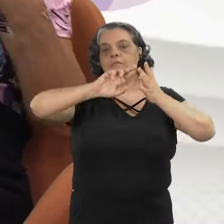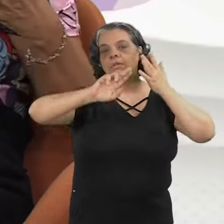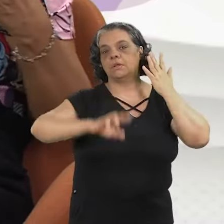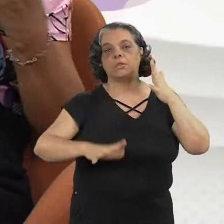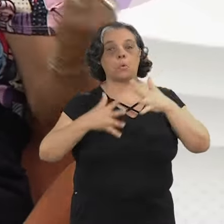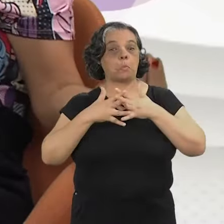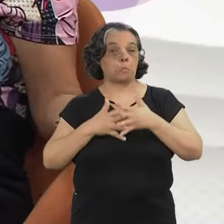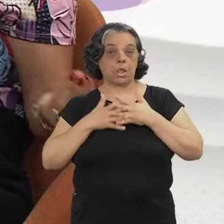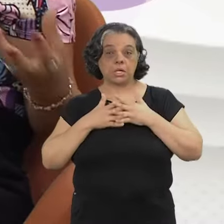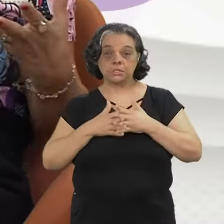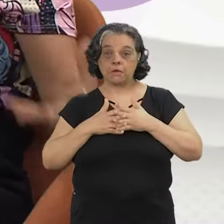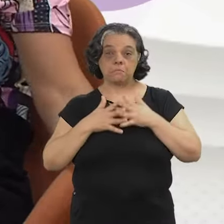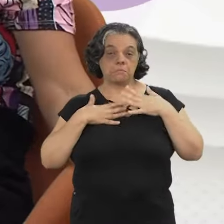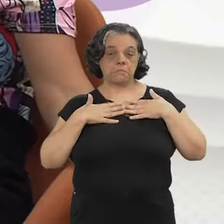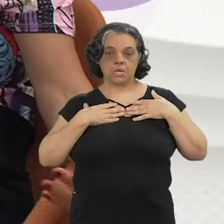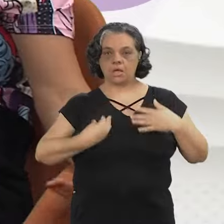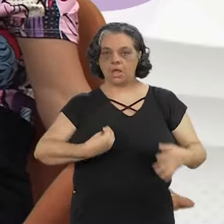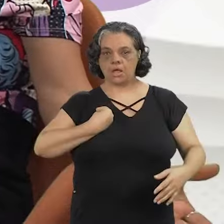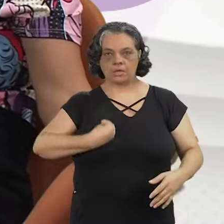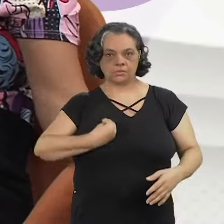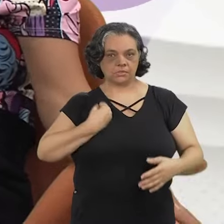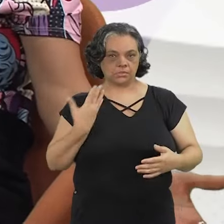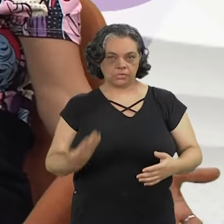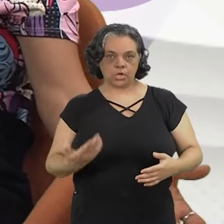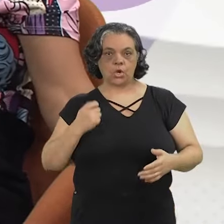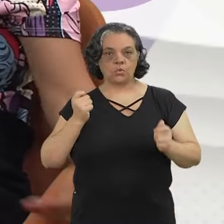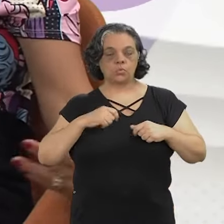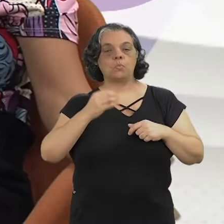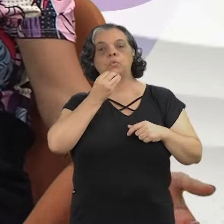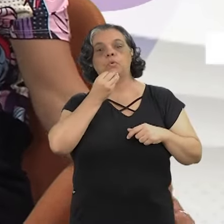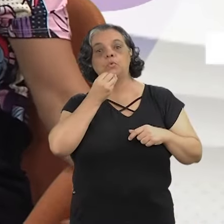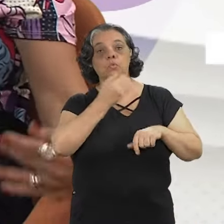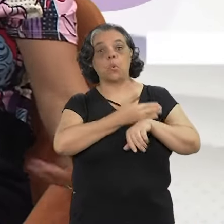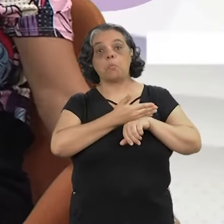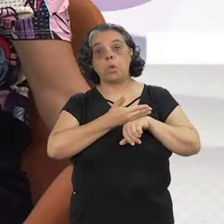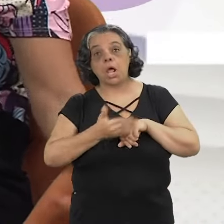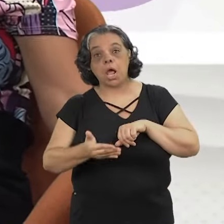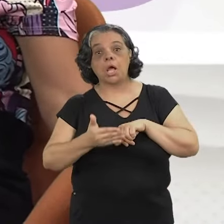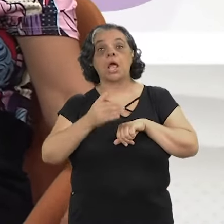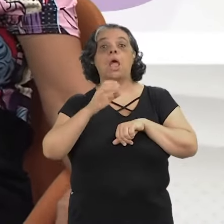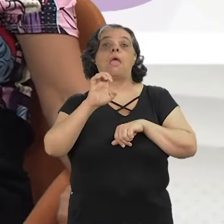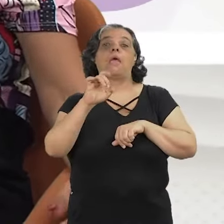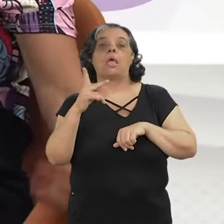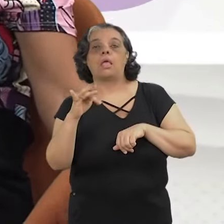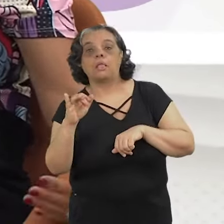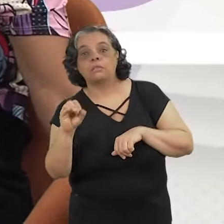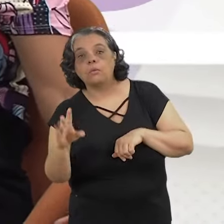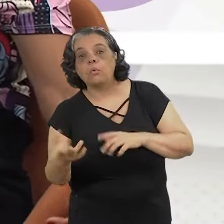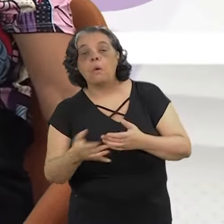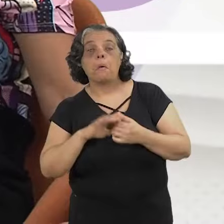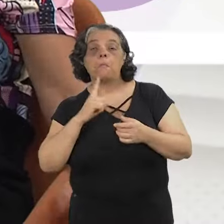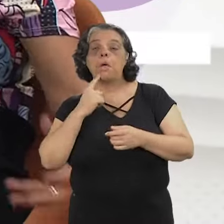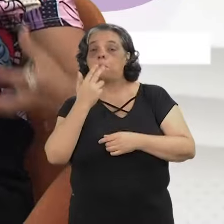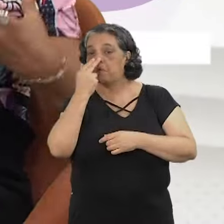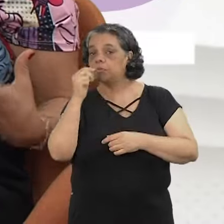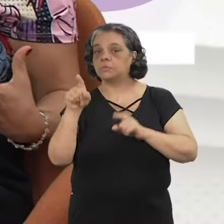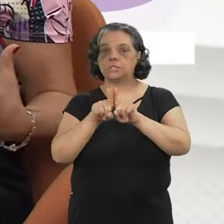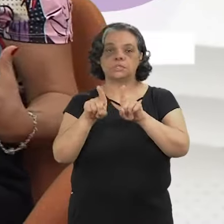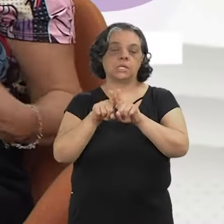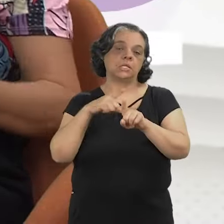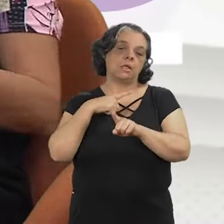complexidade que faz parte da minha existência eu sou uma pessoa privilegiada né Eu sou branca eu sou éra etc mas mesmo assim nas